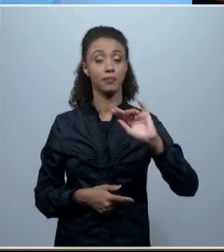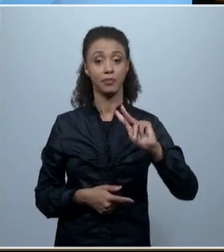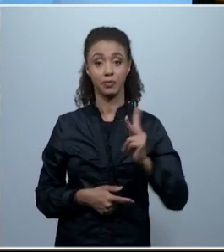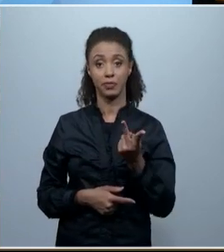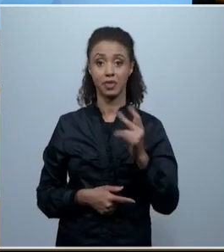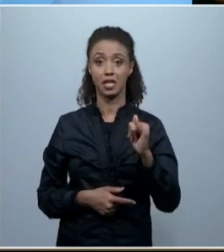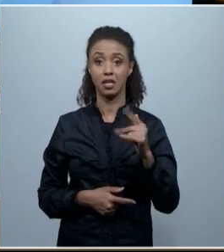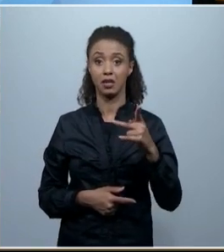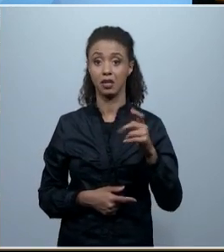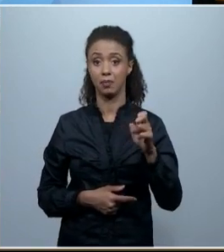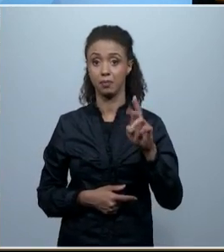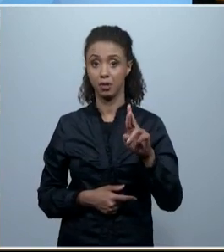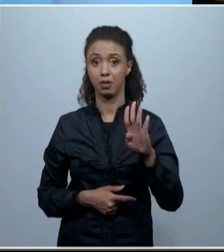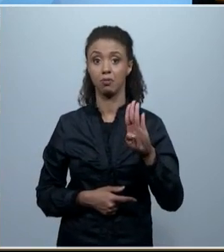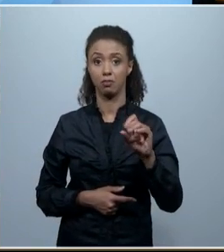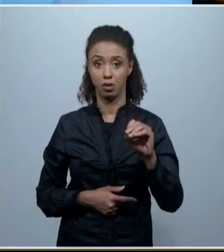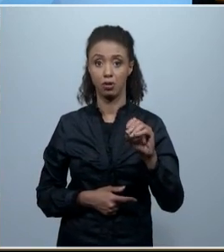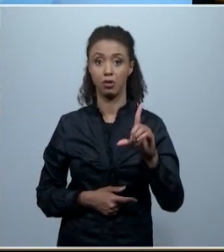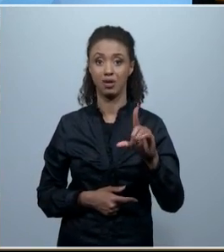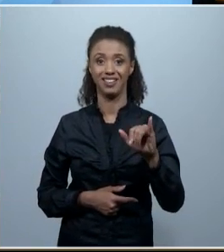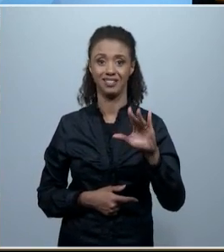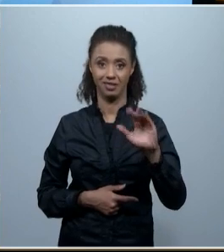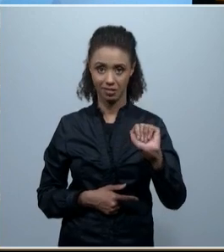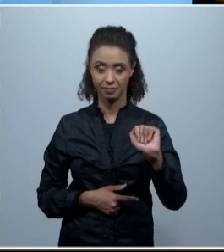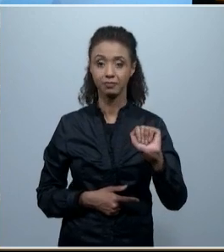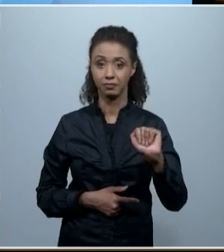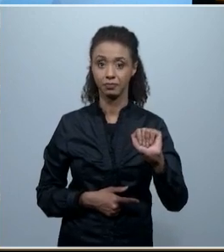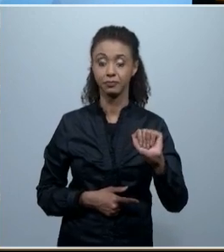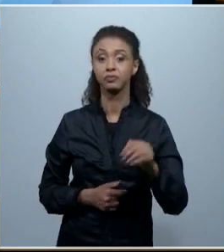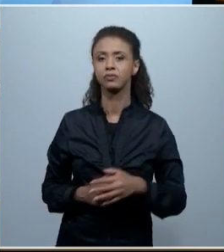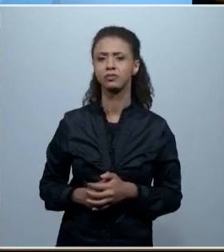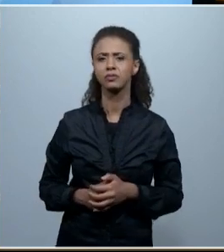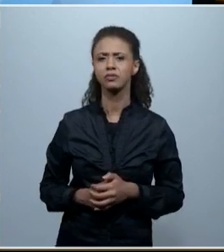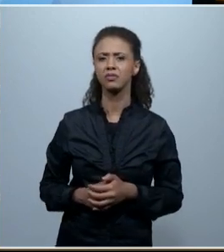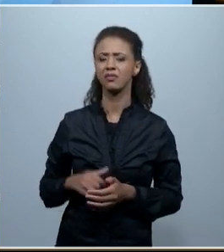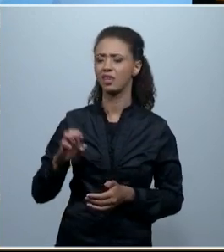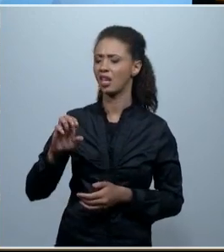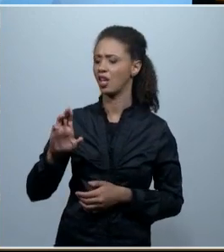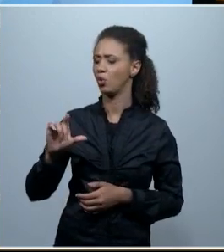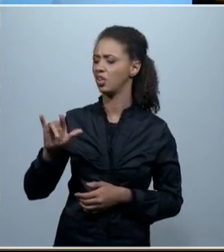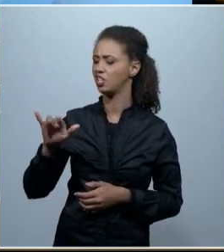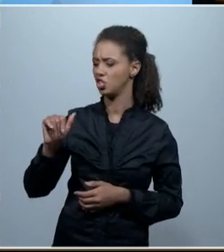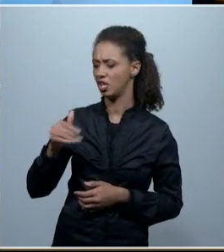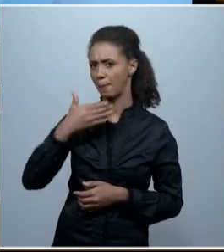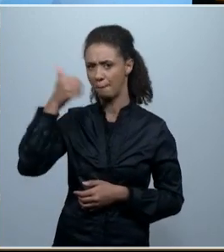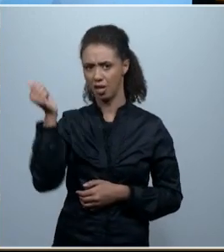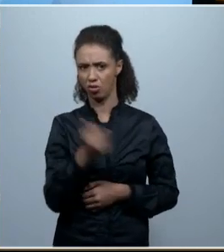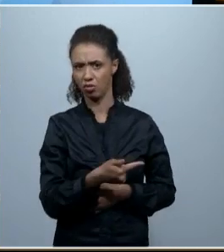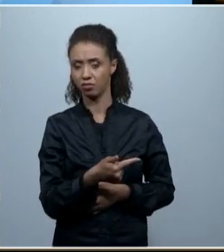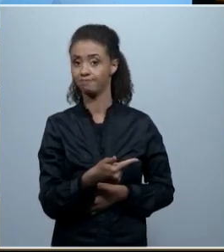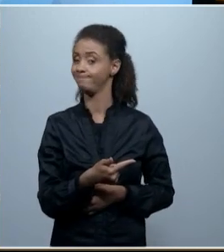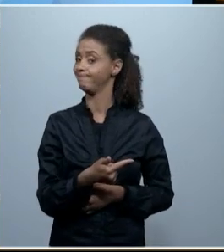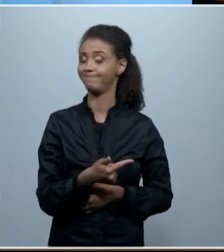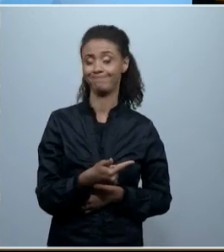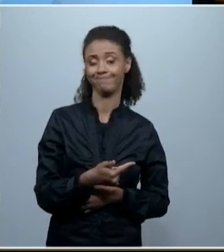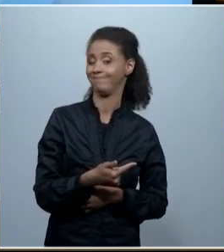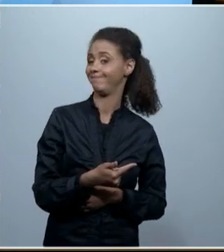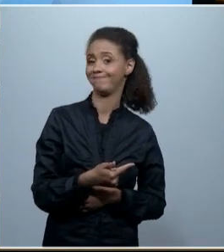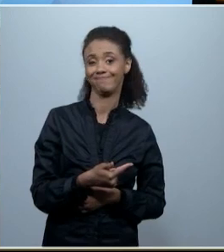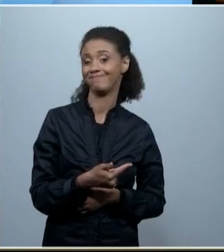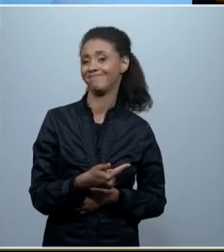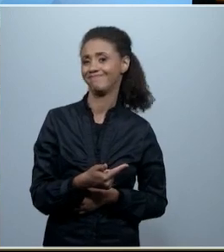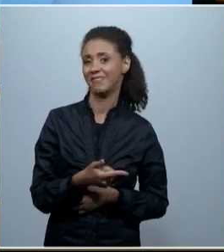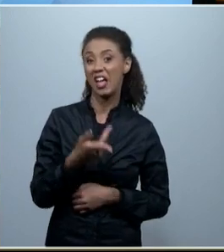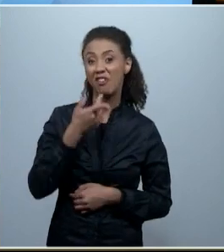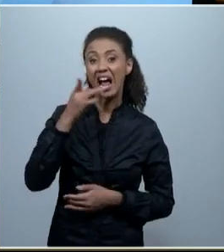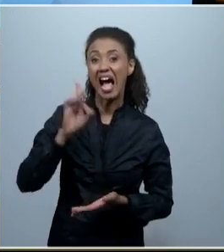e um é melhor que a outra prometeu que diana é melhor que a geometria hiperbólica não não tem como